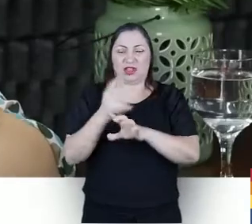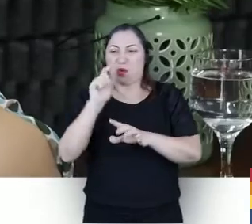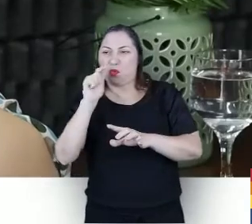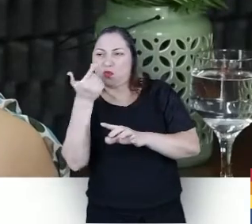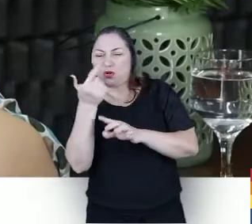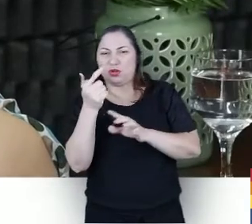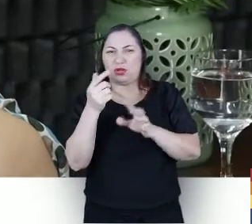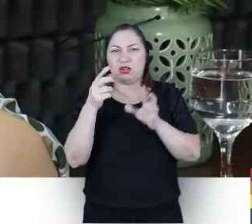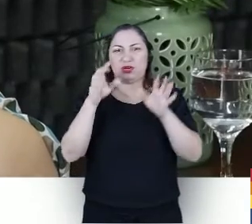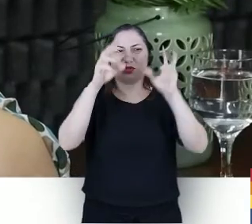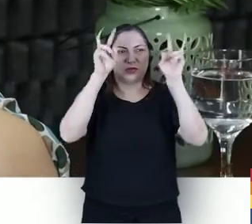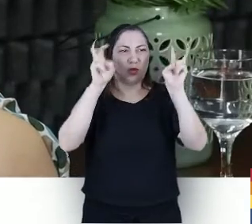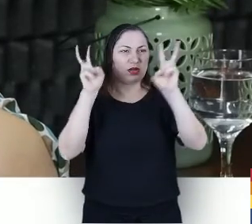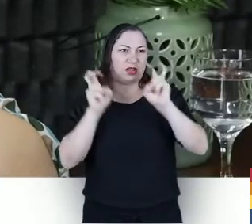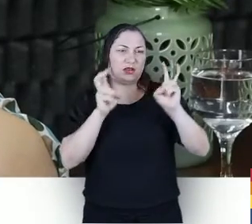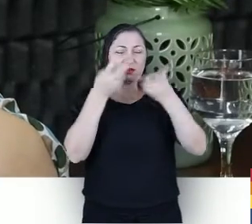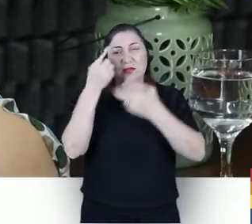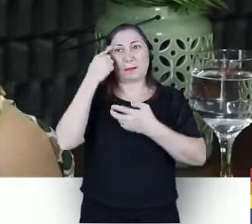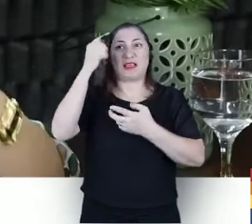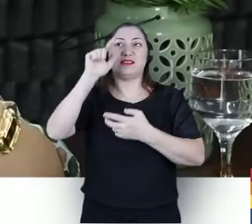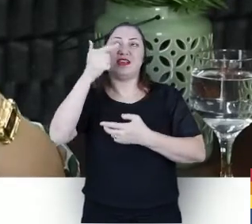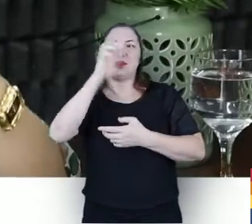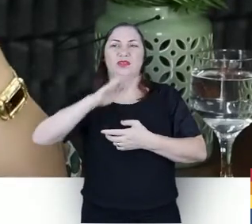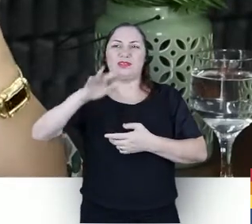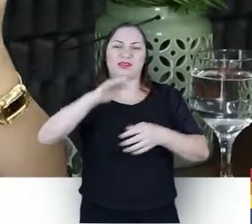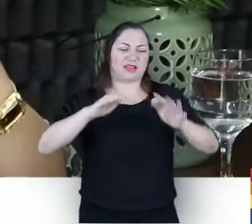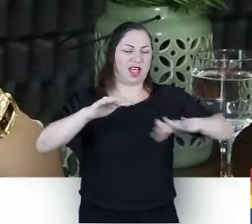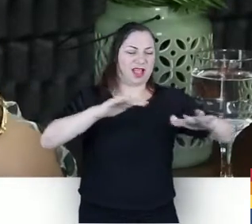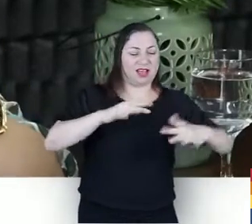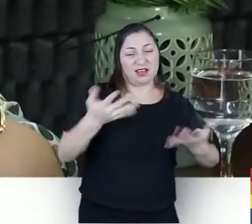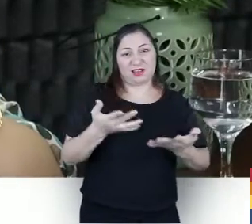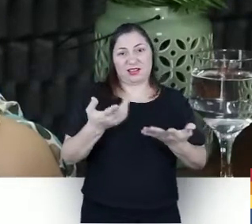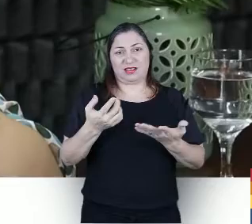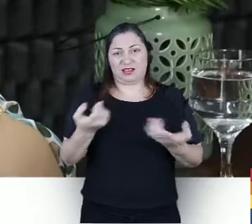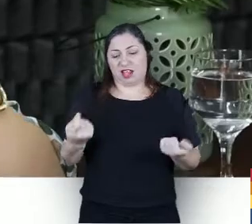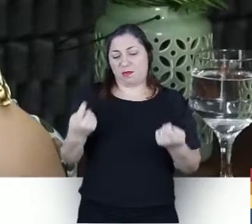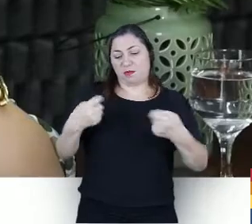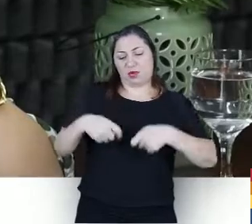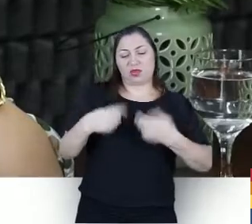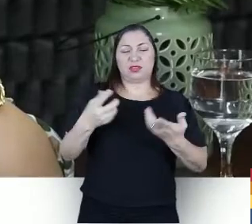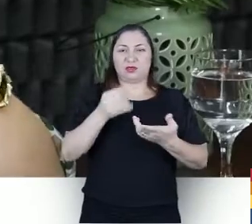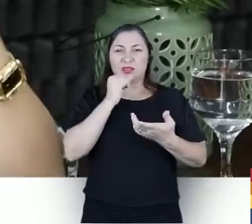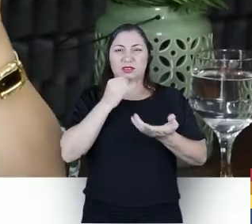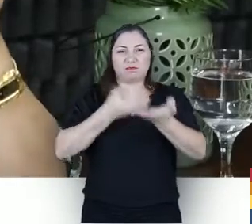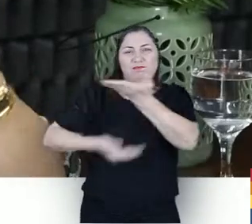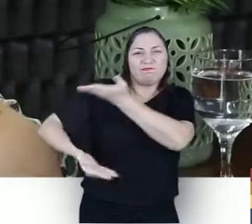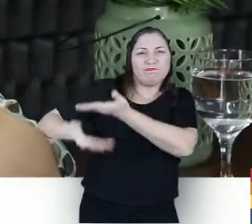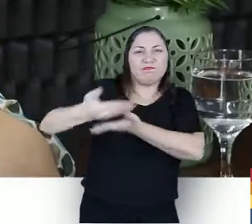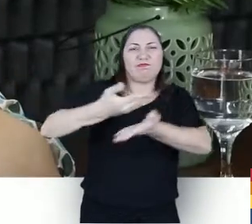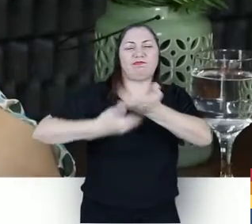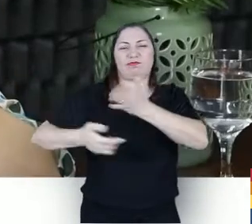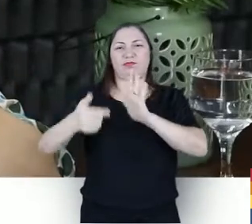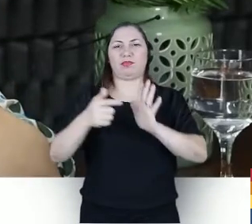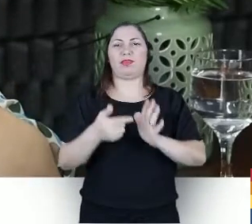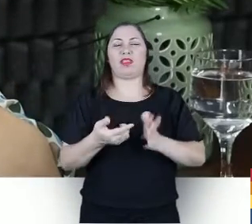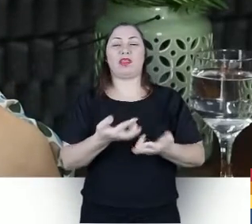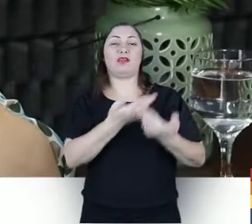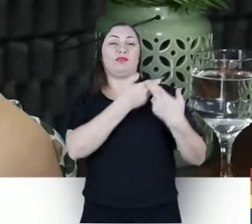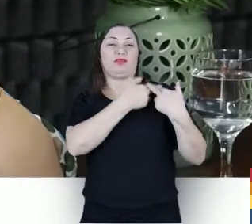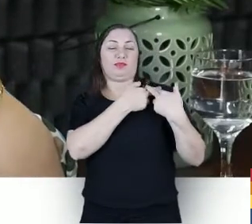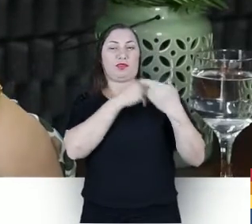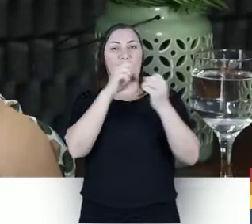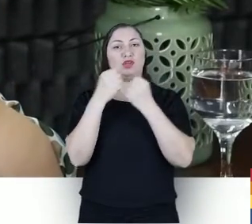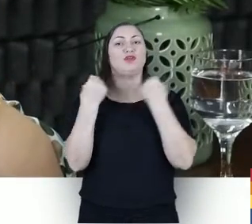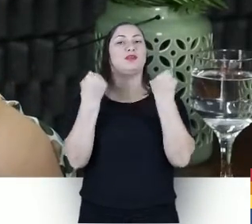comunicação. Né? Então, por que não entrelaçar com outros conteúdos, ou pensar em outras áreas, ou pensar